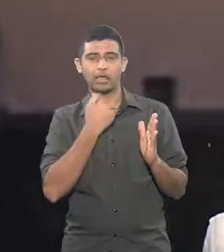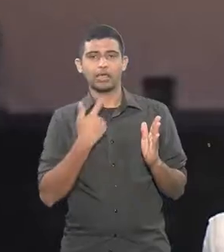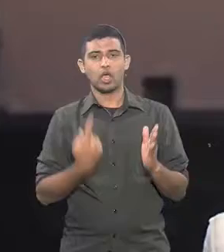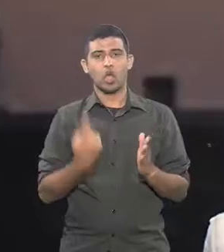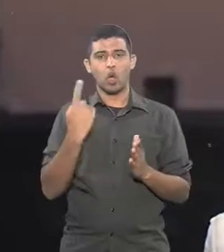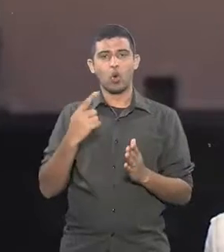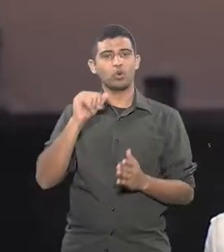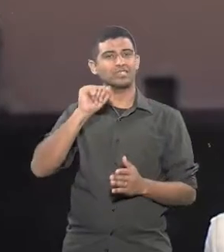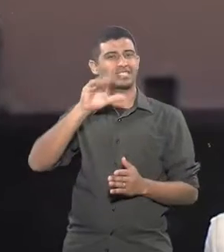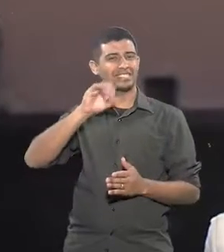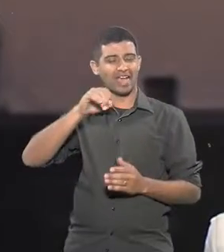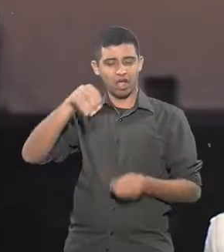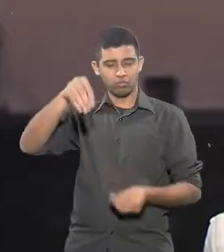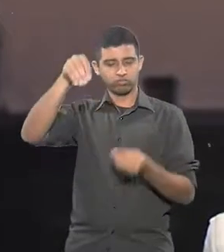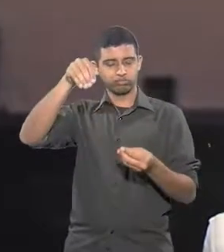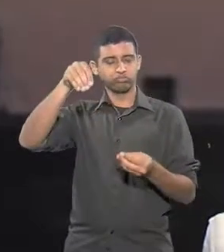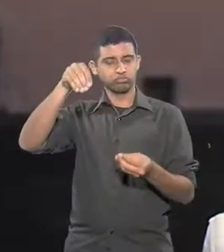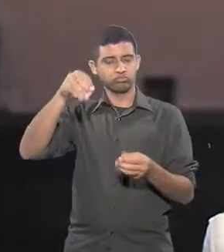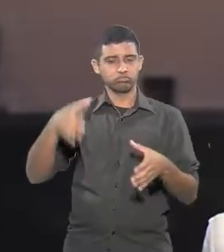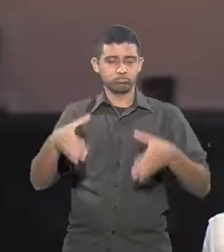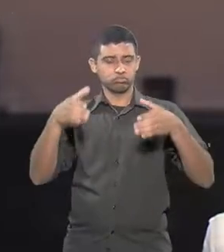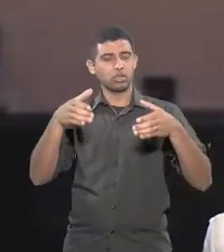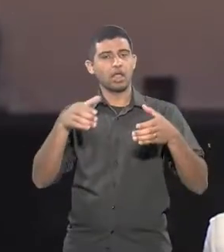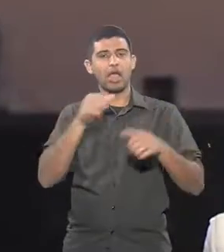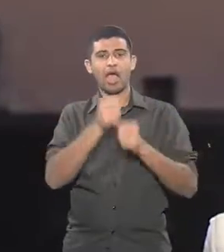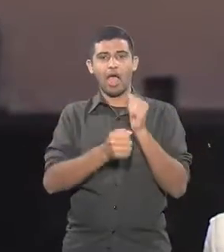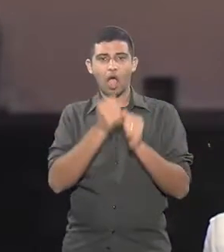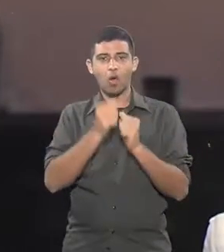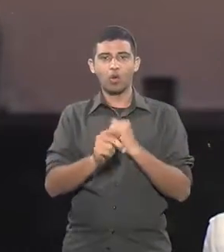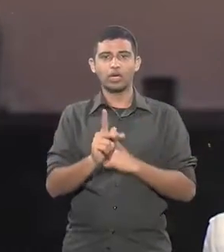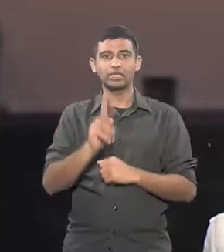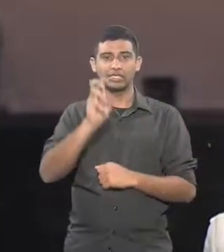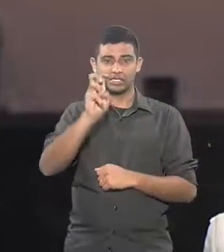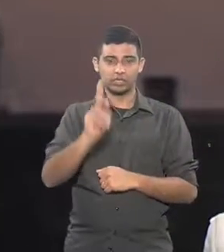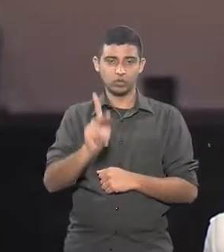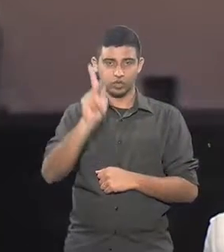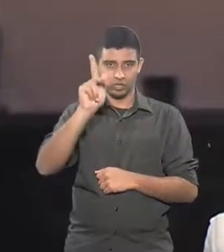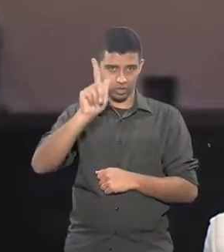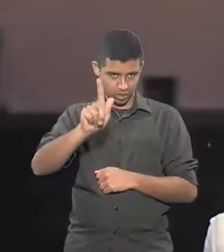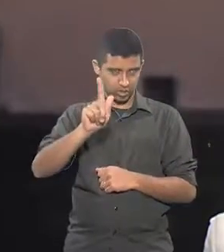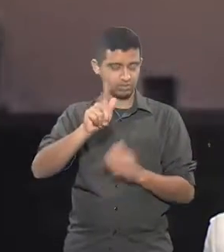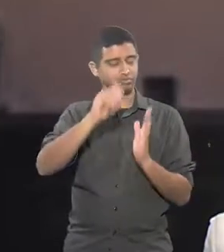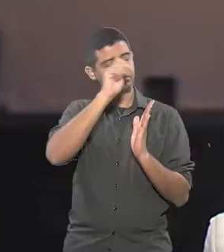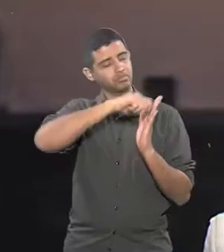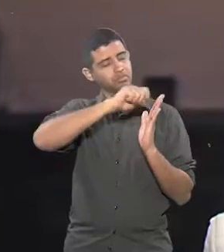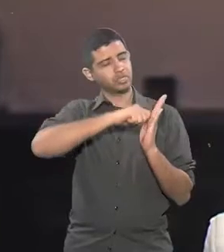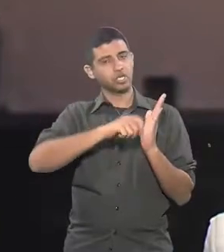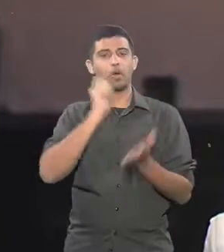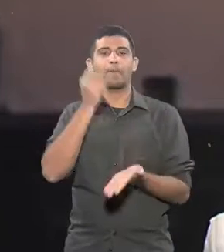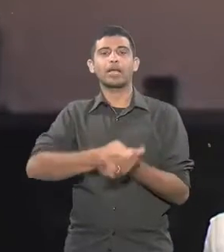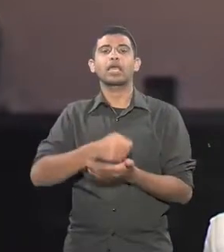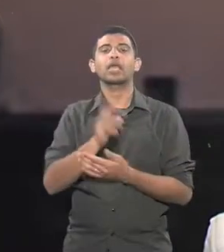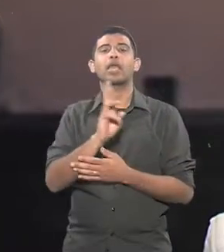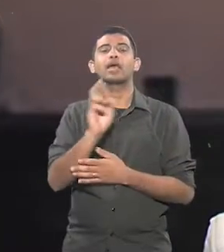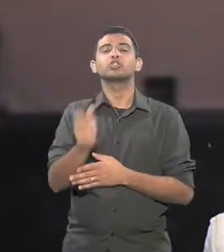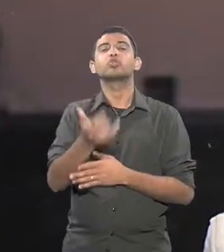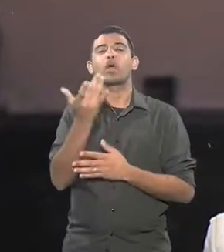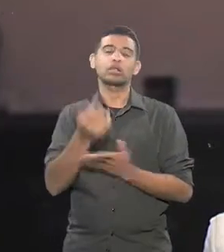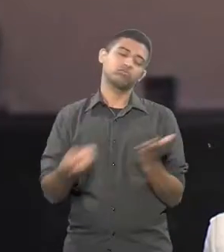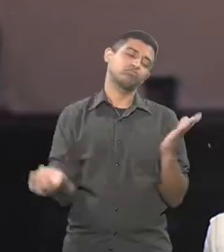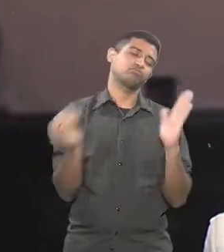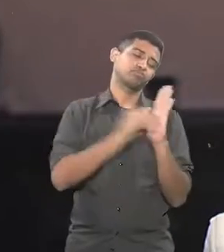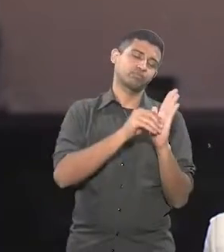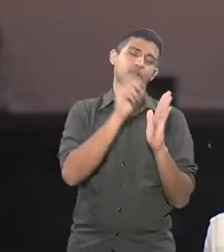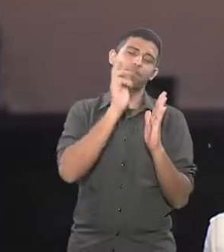comprou um saco de arroz comum, né, de 5 quilogramas, e por ele pagou X reais,